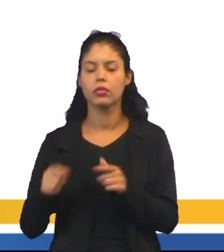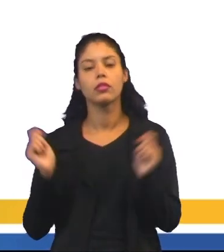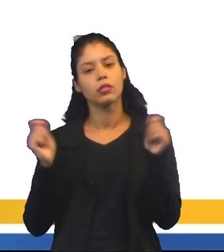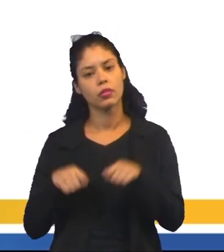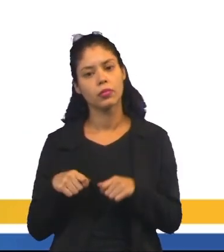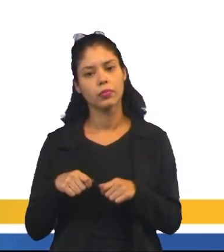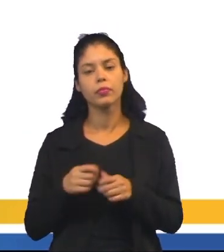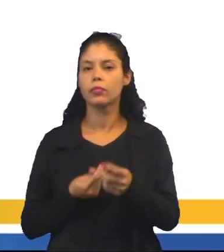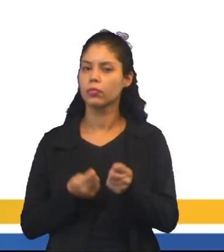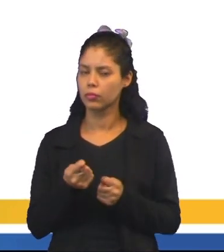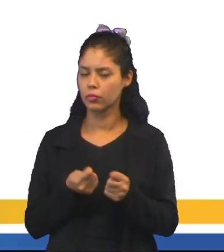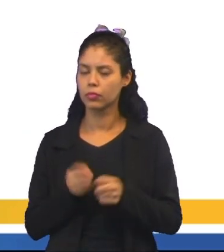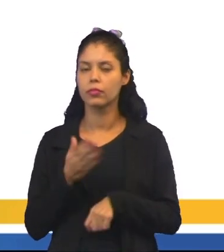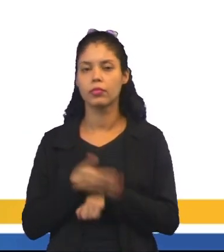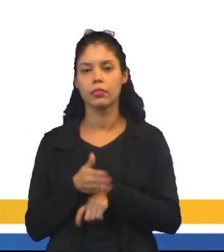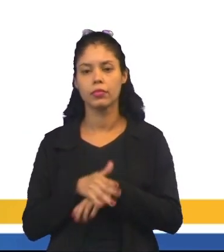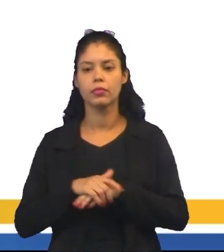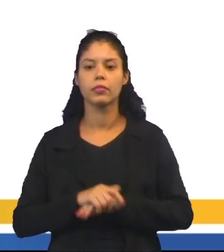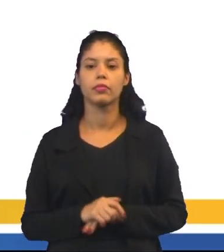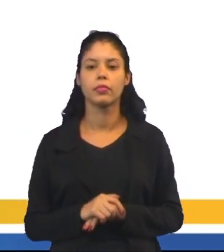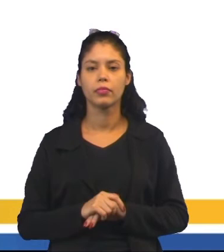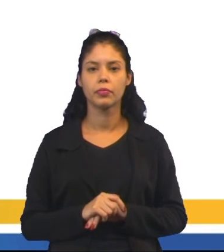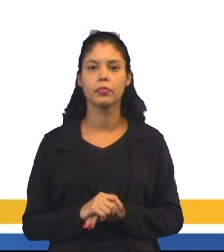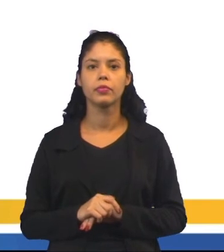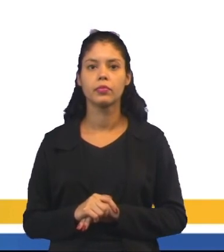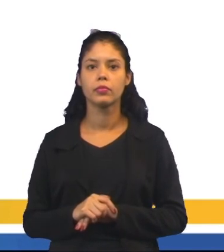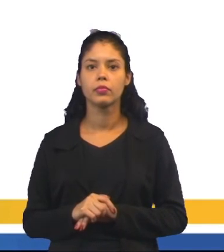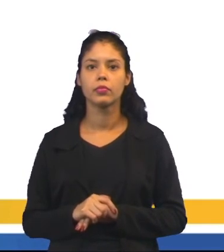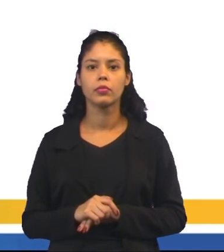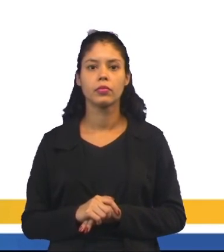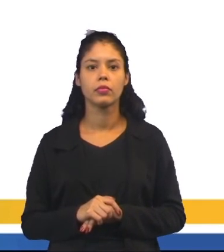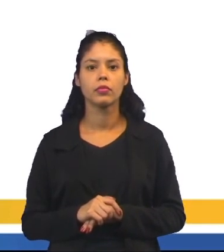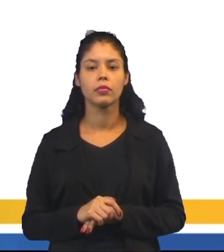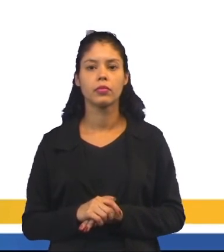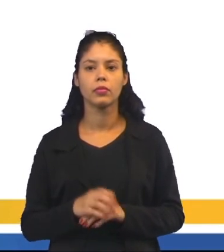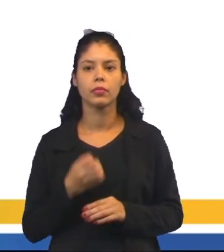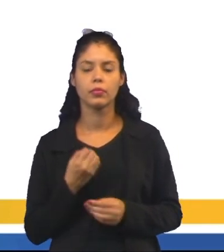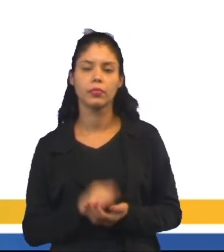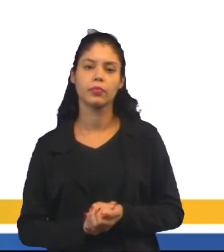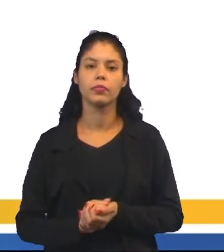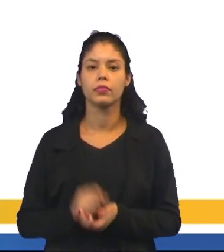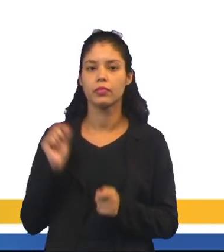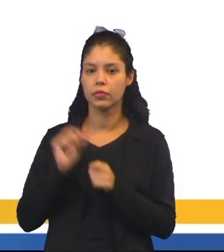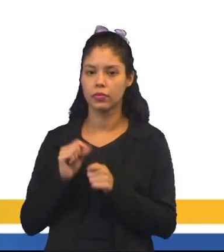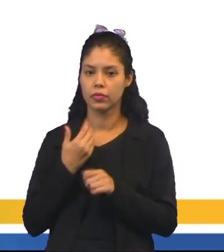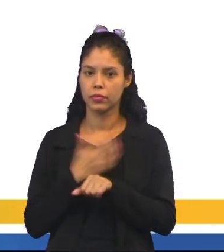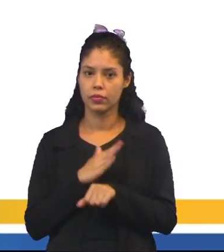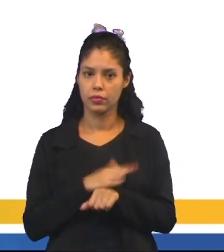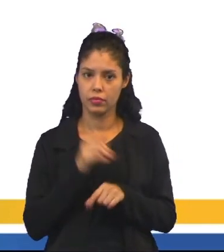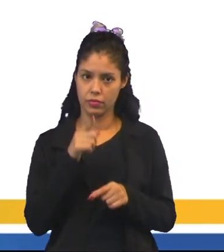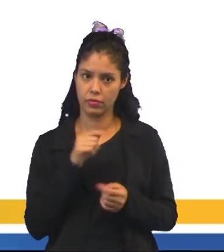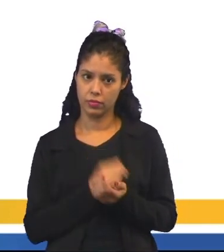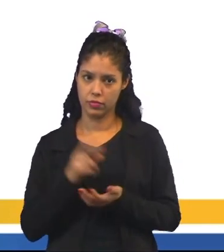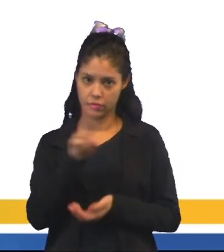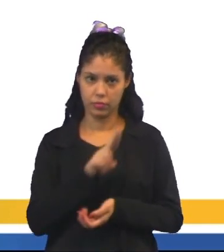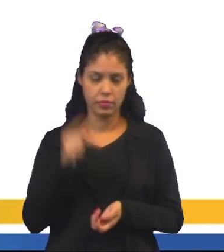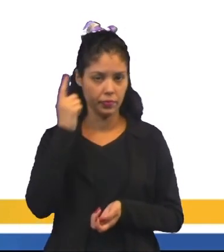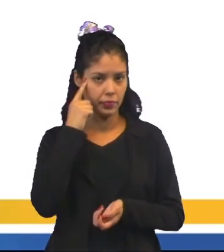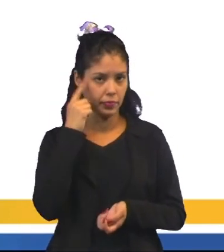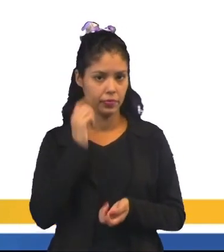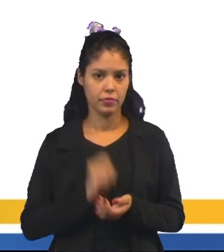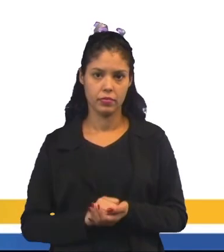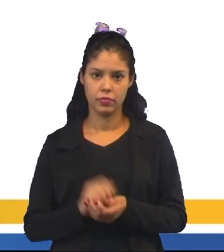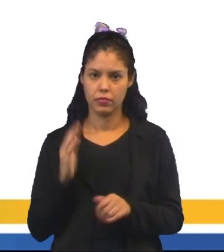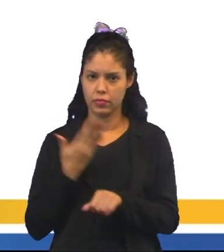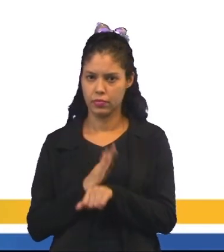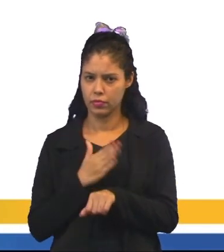assim garantem a manutenção da prática. Exercitado, realizado, bora praticar, usando a sua criatividade. Que